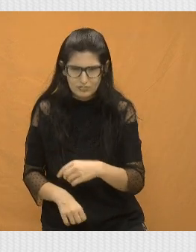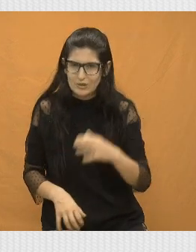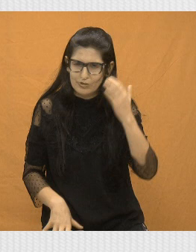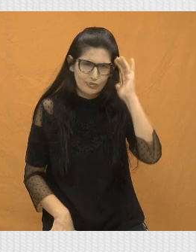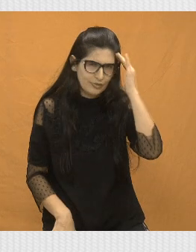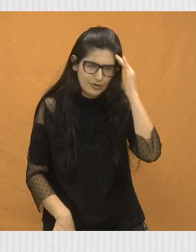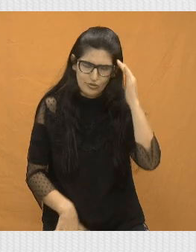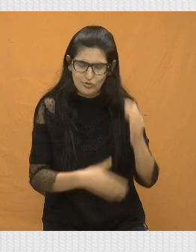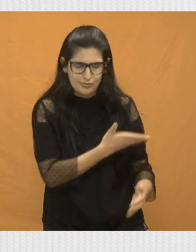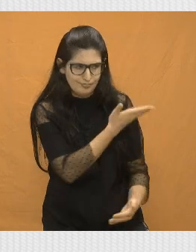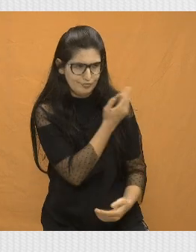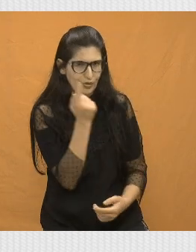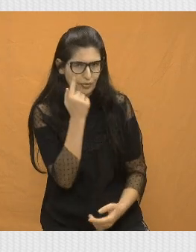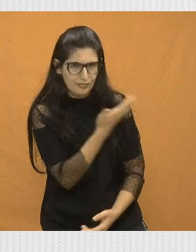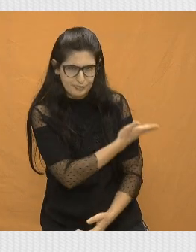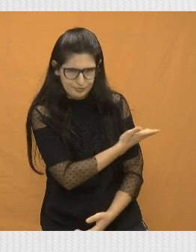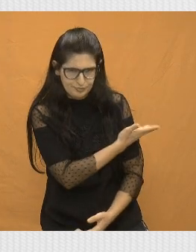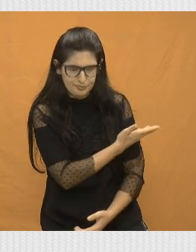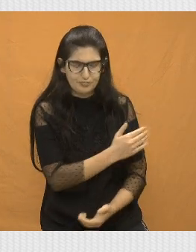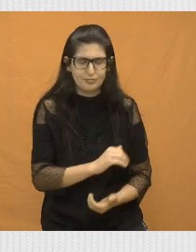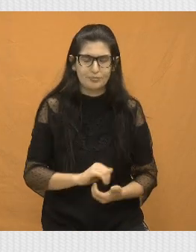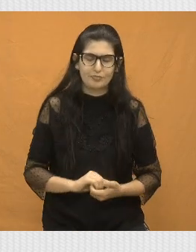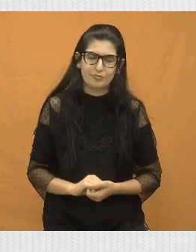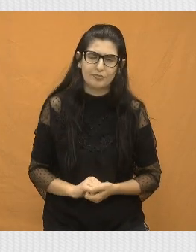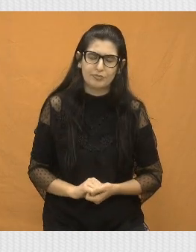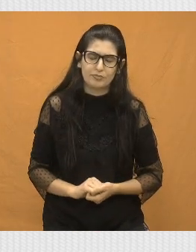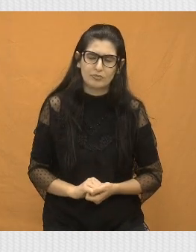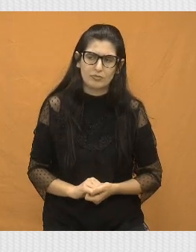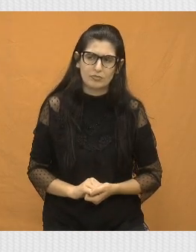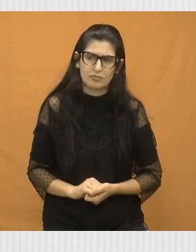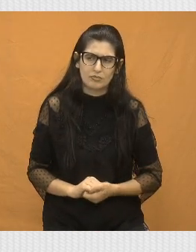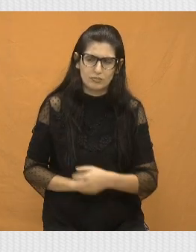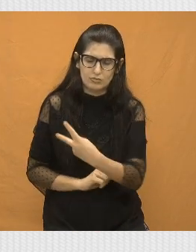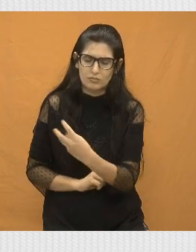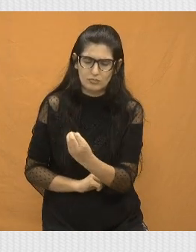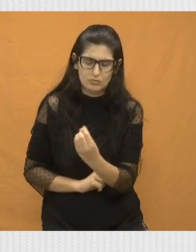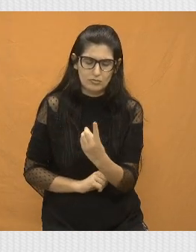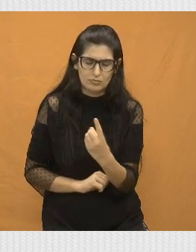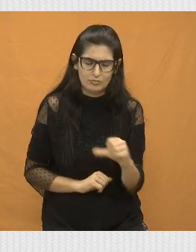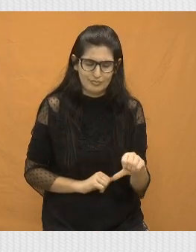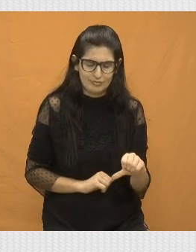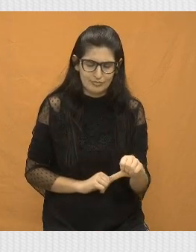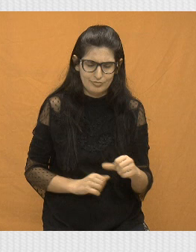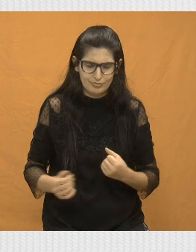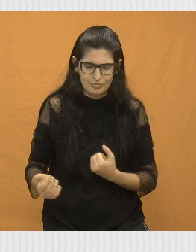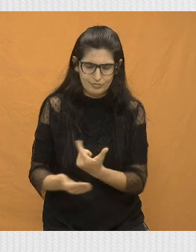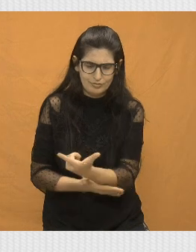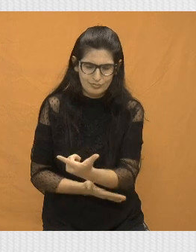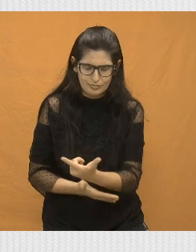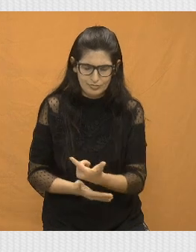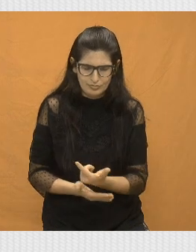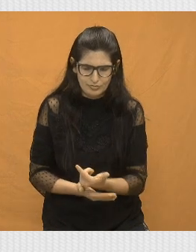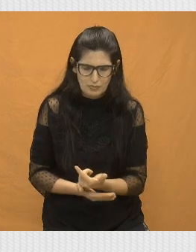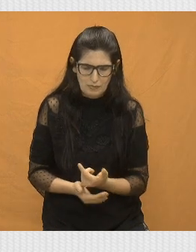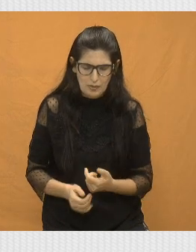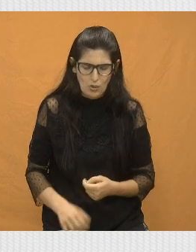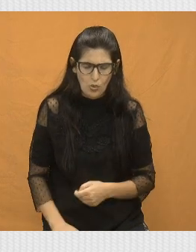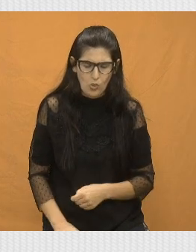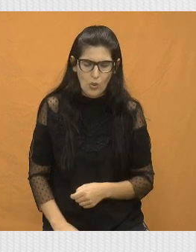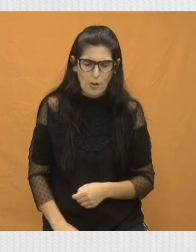793.807 não processado. E durante o exercício de 2019, ela pagou desse não processado